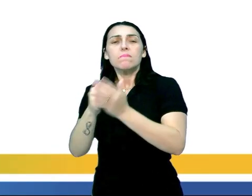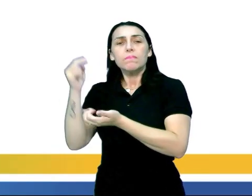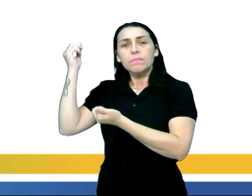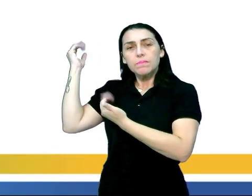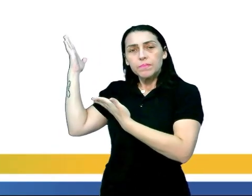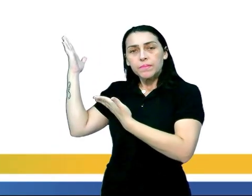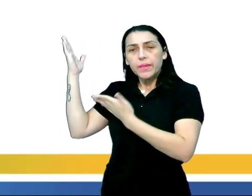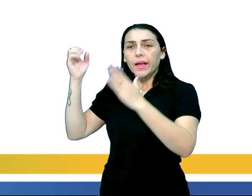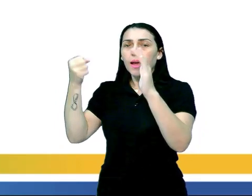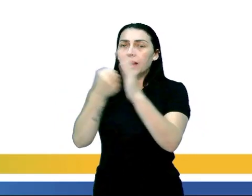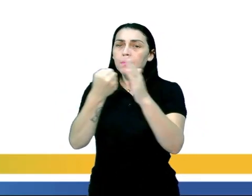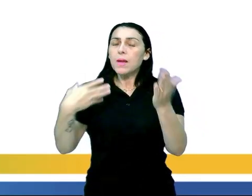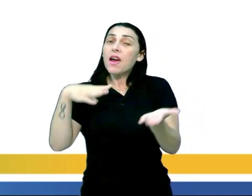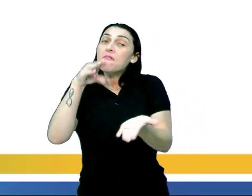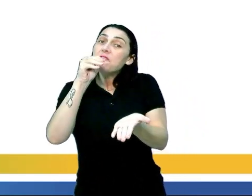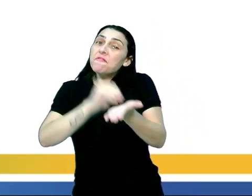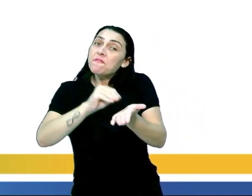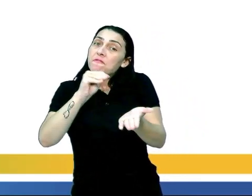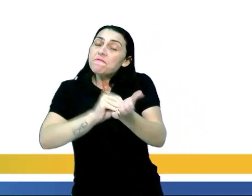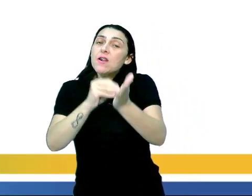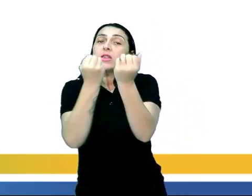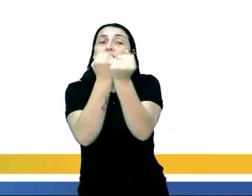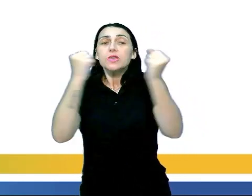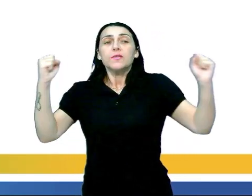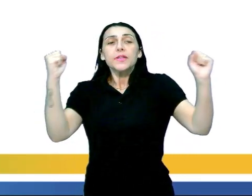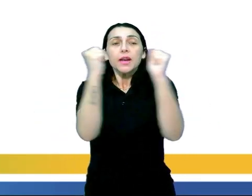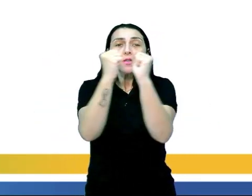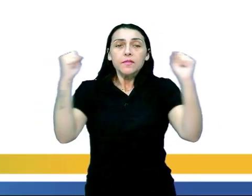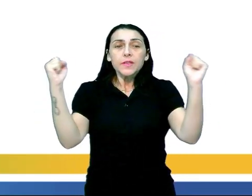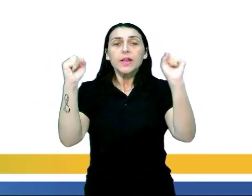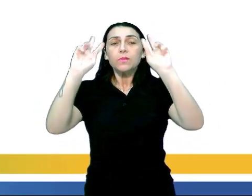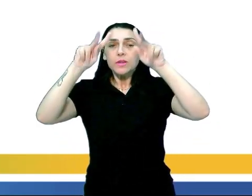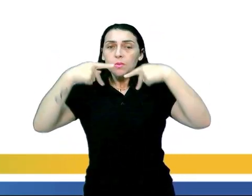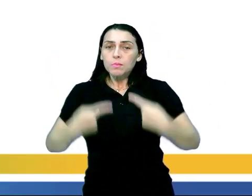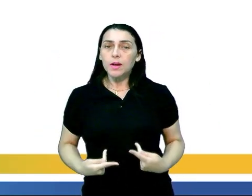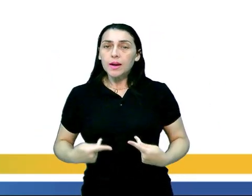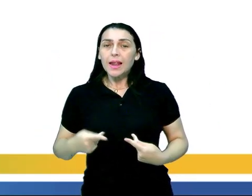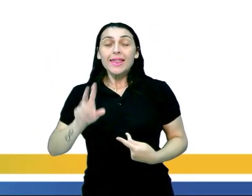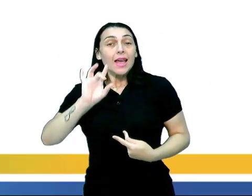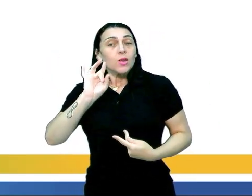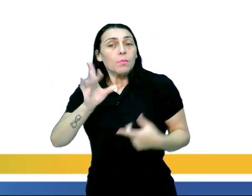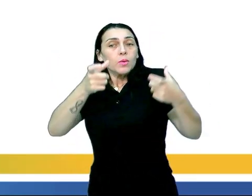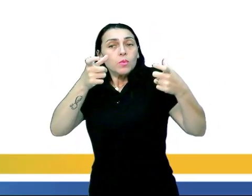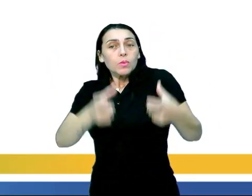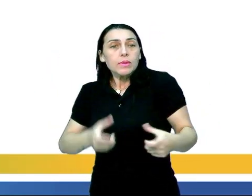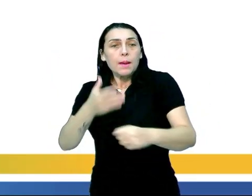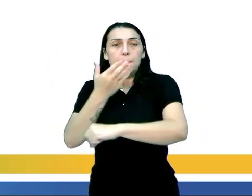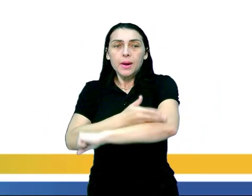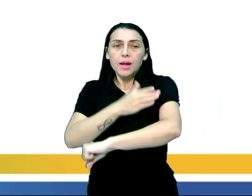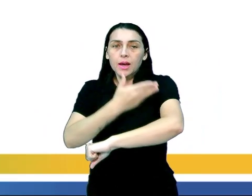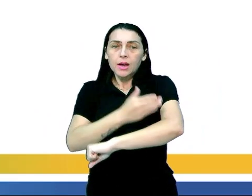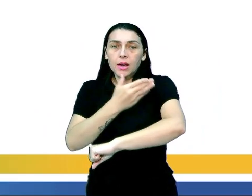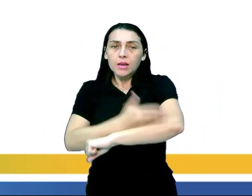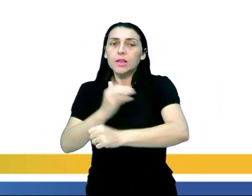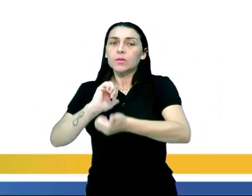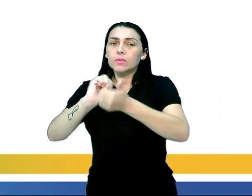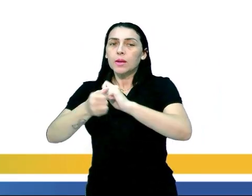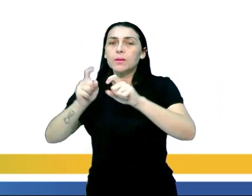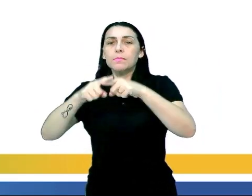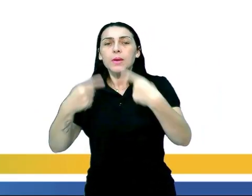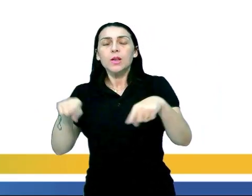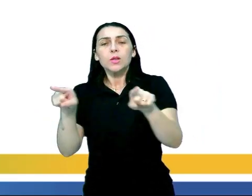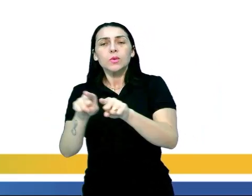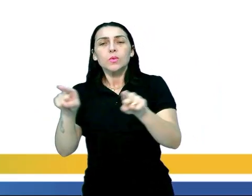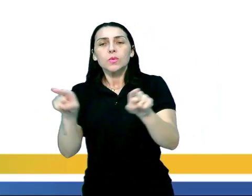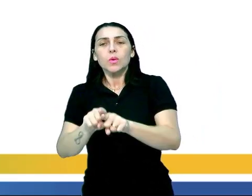O sedentarismo é caracterizado pela falta de atividade física no ser humano, não somente no âmbito da prática desportiva, mas